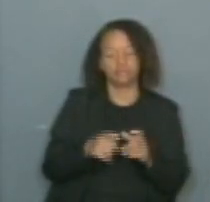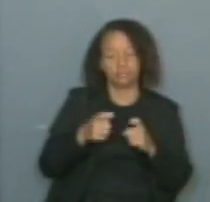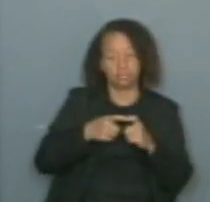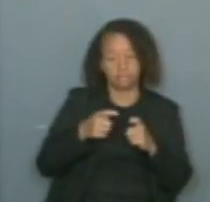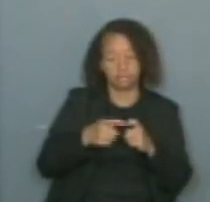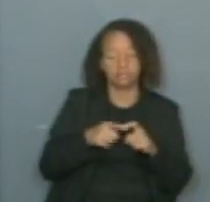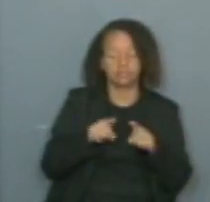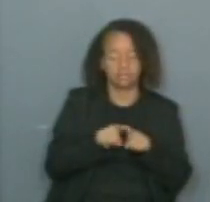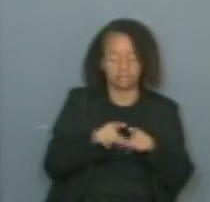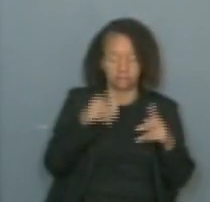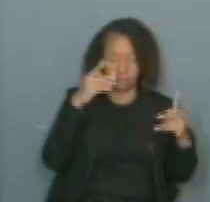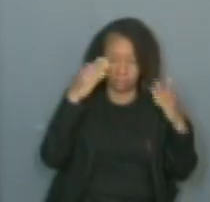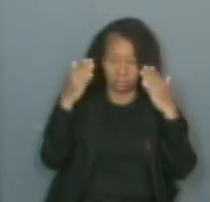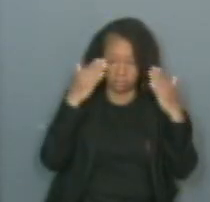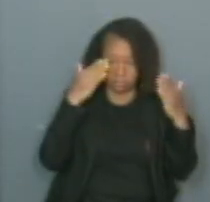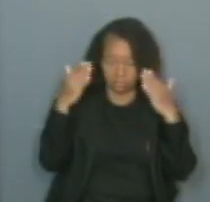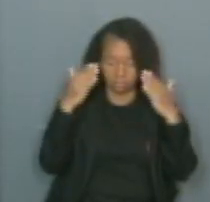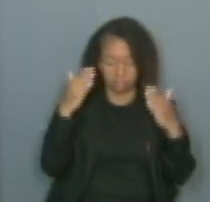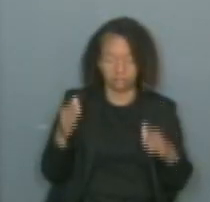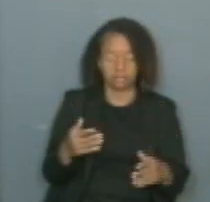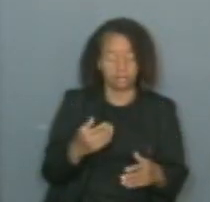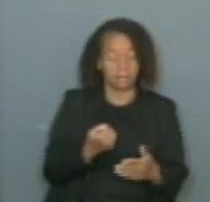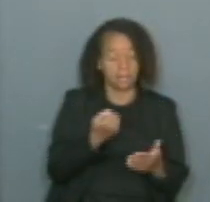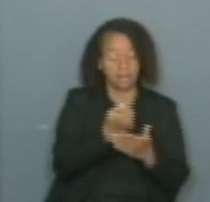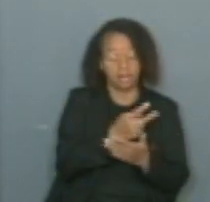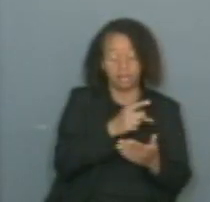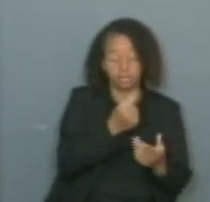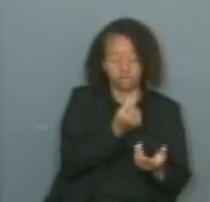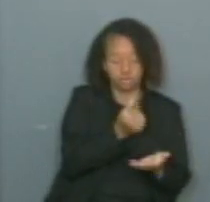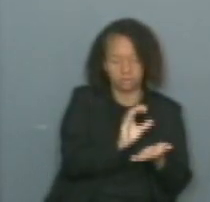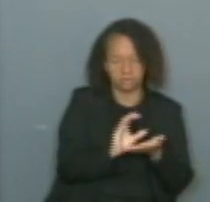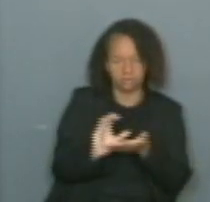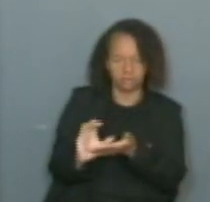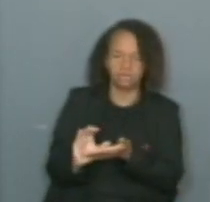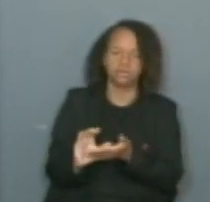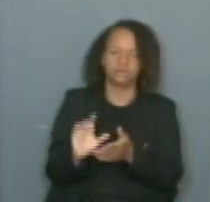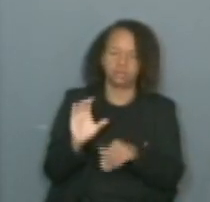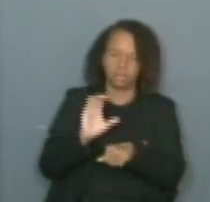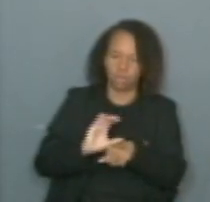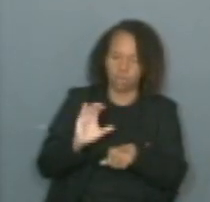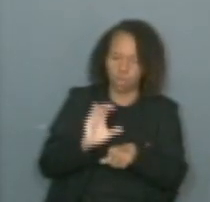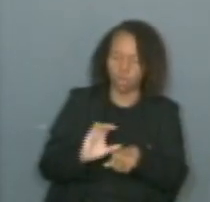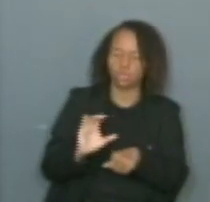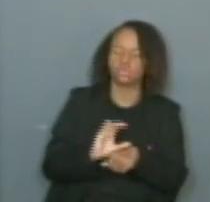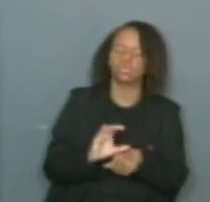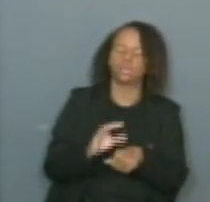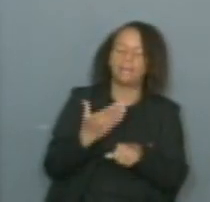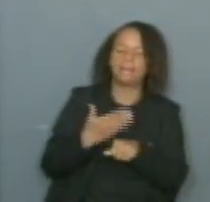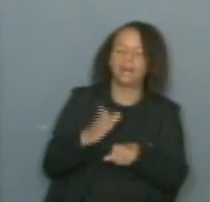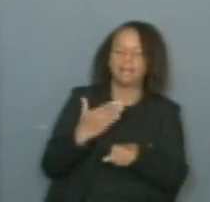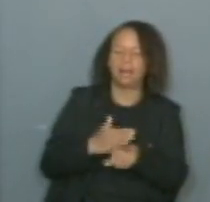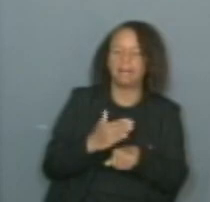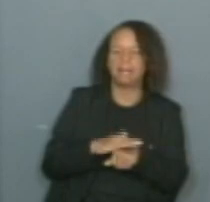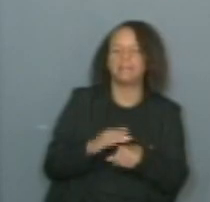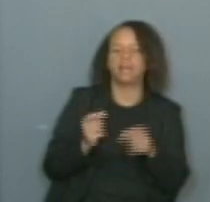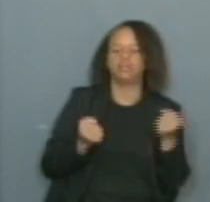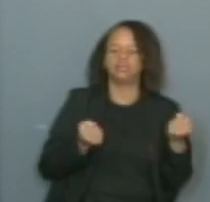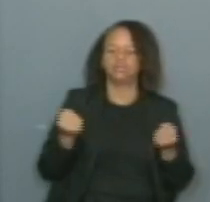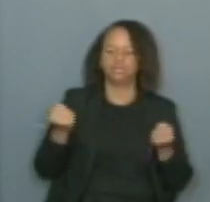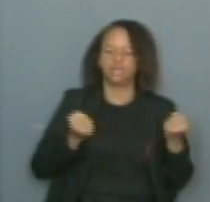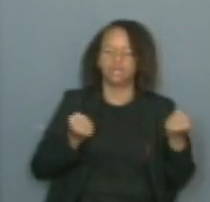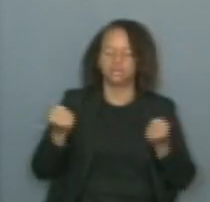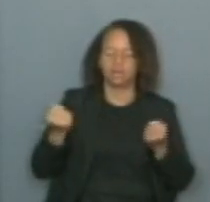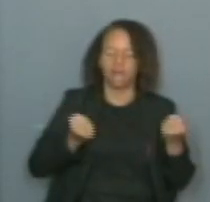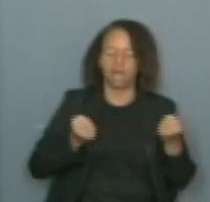psicotécnicos. Voucher para custeio do curso teórico-técnico de aulas práticas de